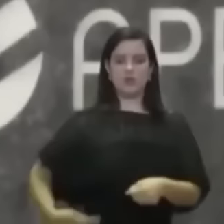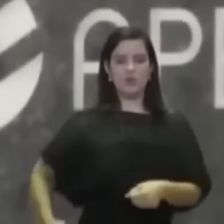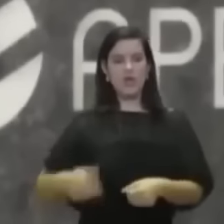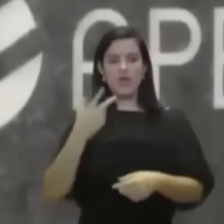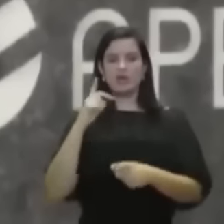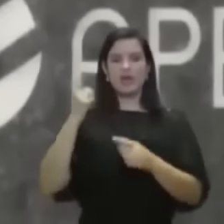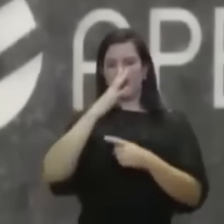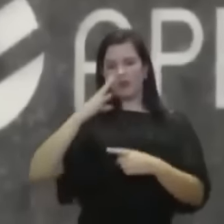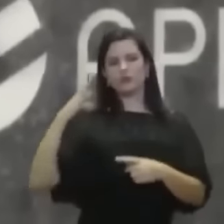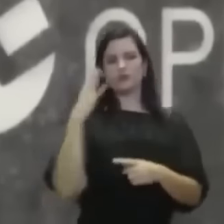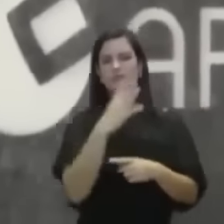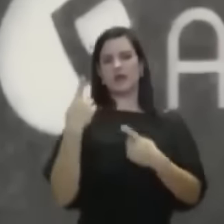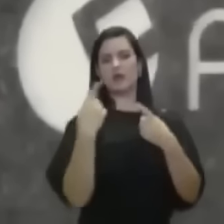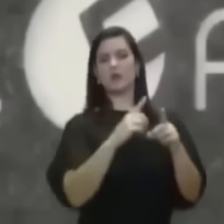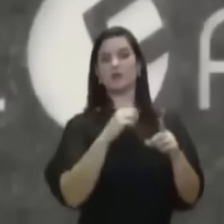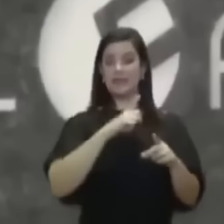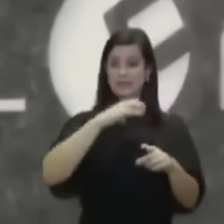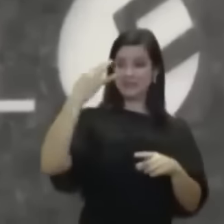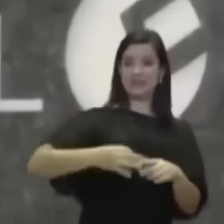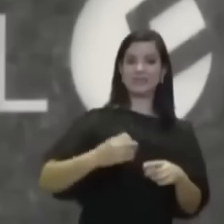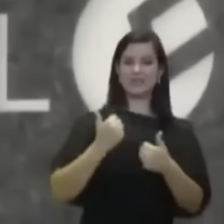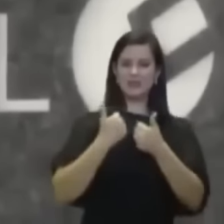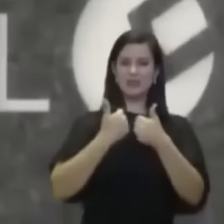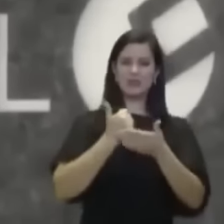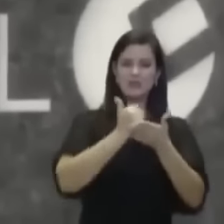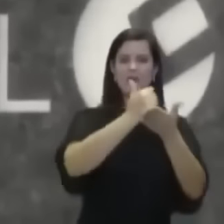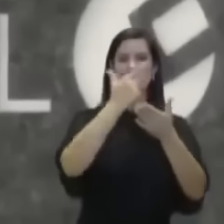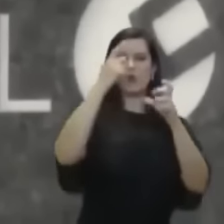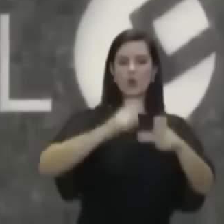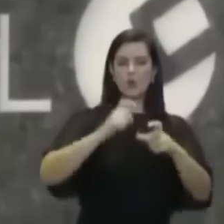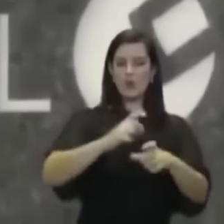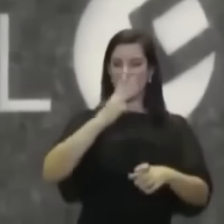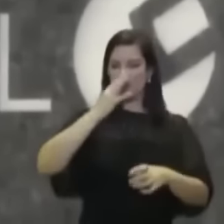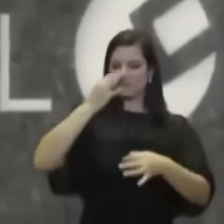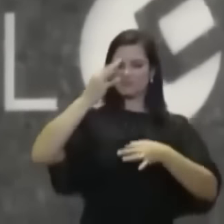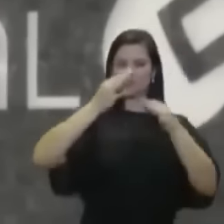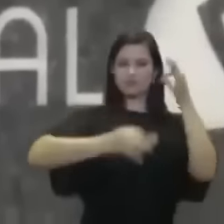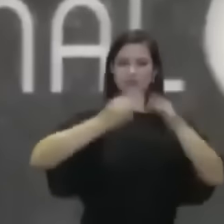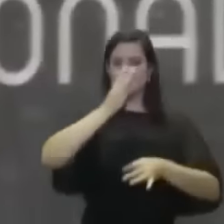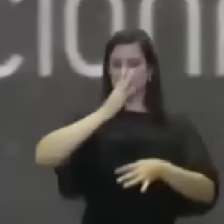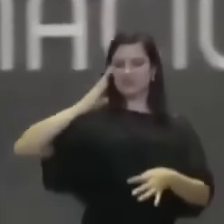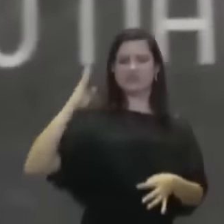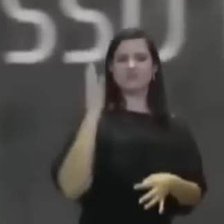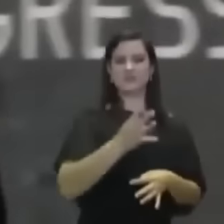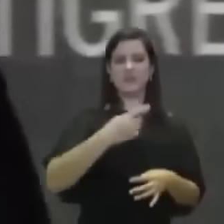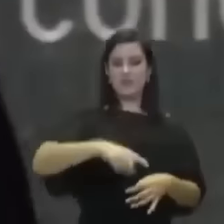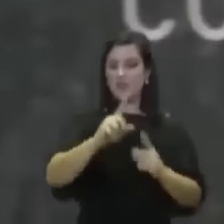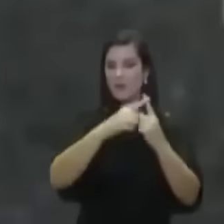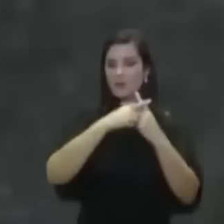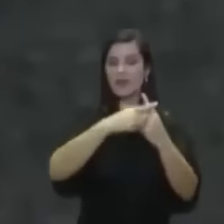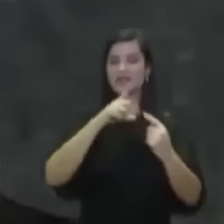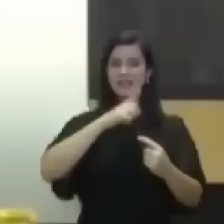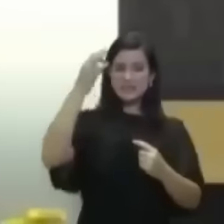conspiração contra César? Será que era certeza que ele seria levado ao pretório romano e condenado à morte, morte de cruz? Será que era a convicção de que ele